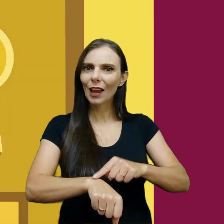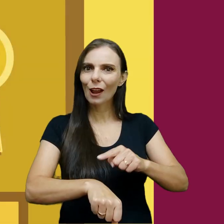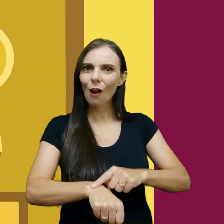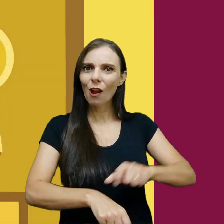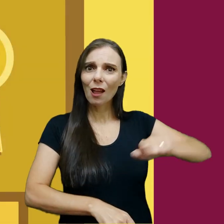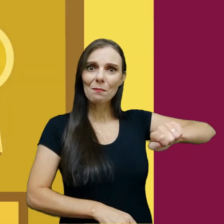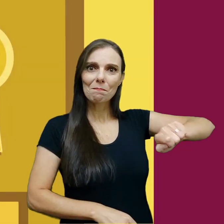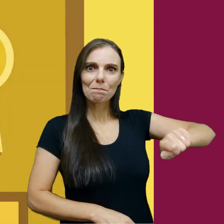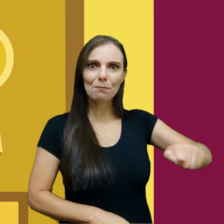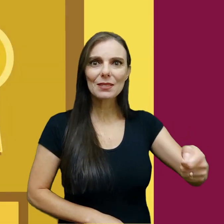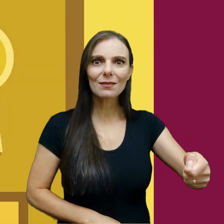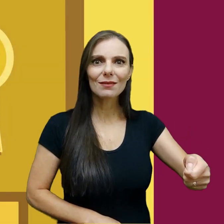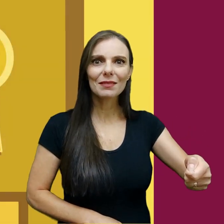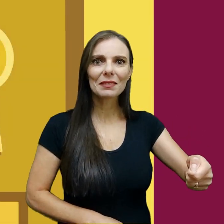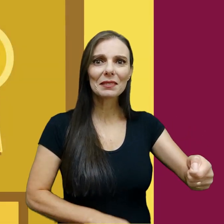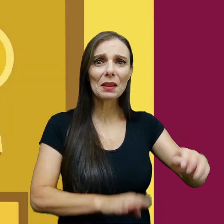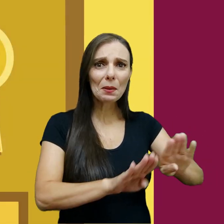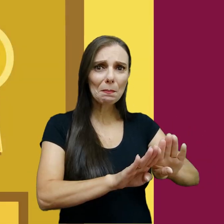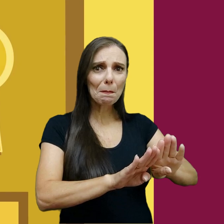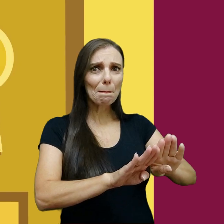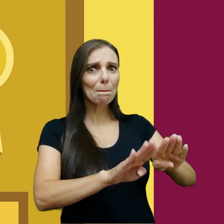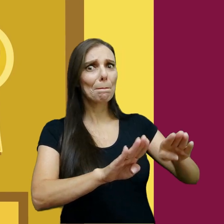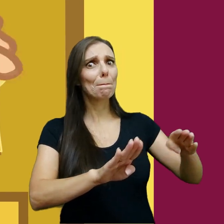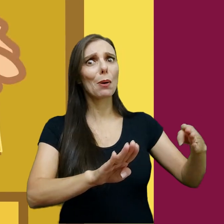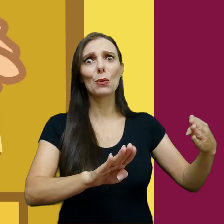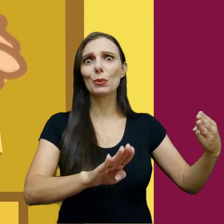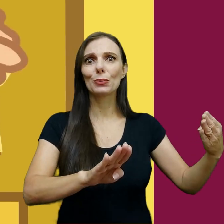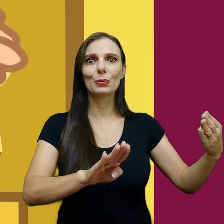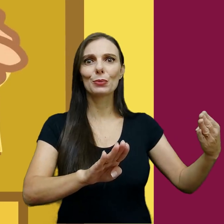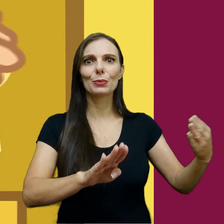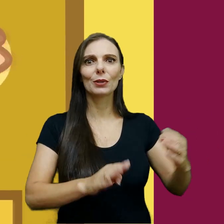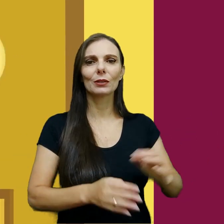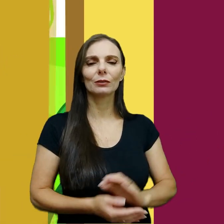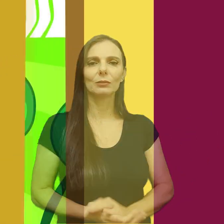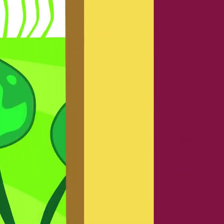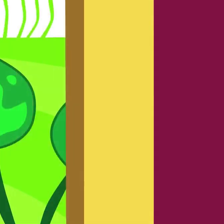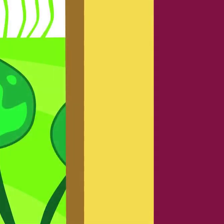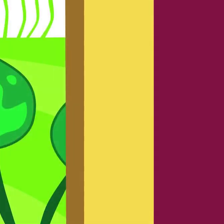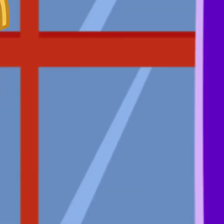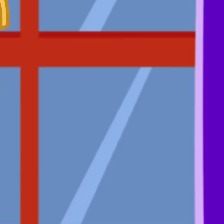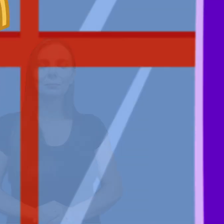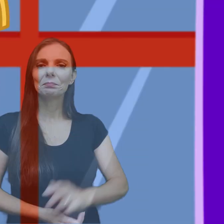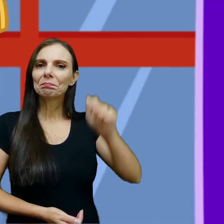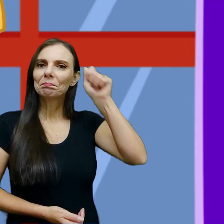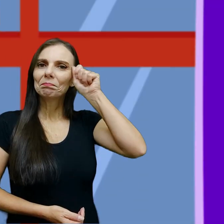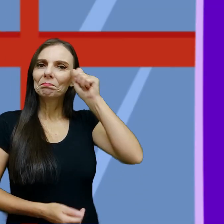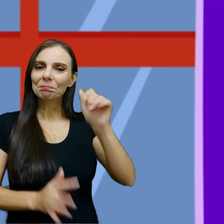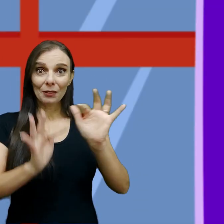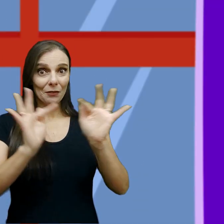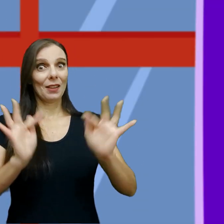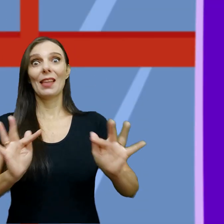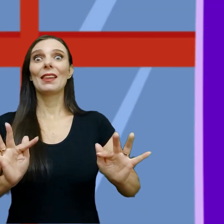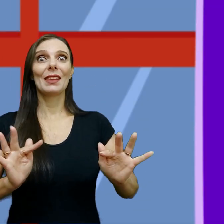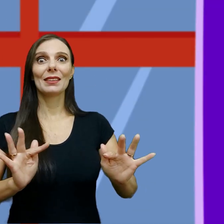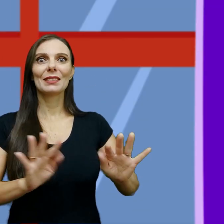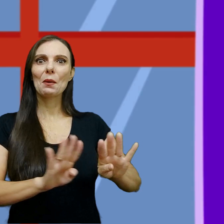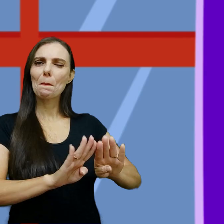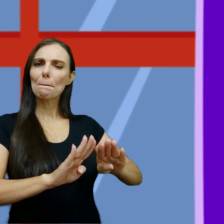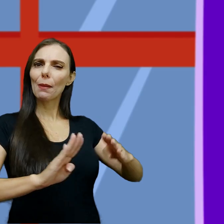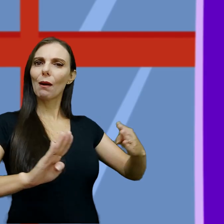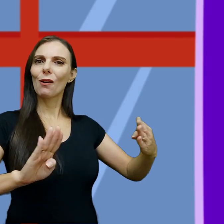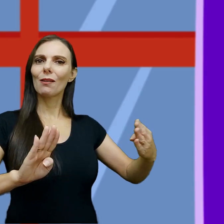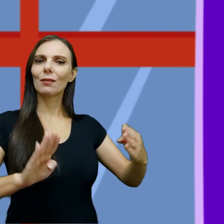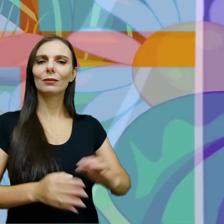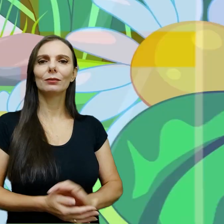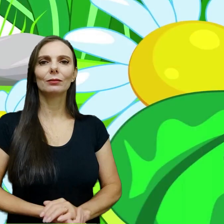Quando ela colocou a chave na fechadura, a porta se abriu imediatamente. Alice ficou muito feliz quando